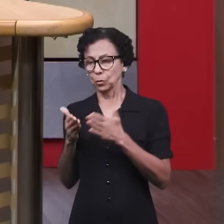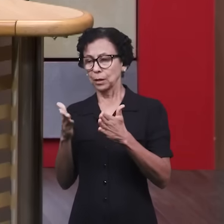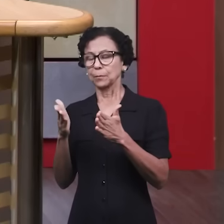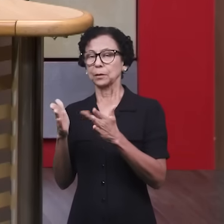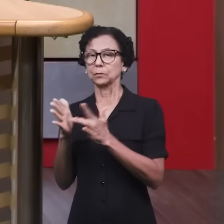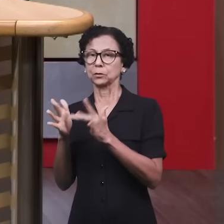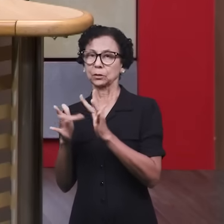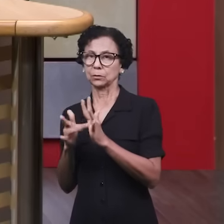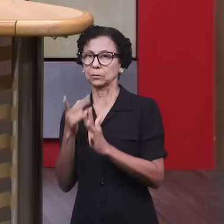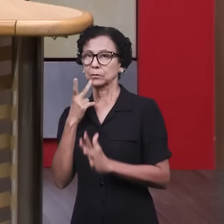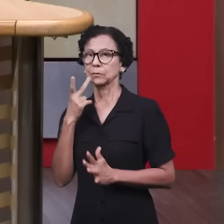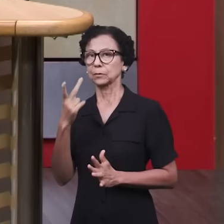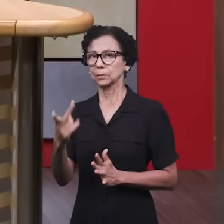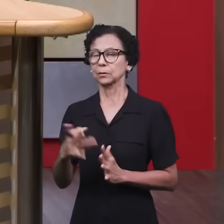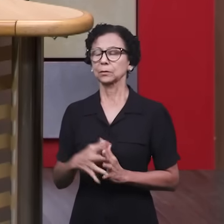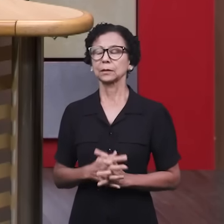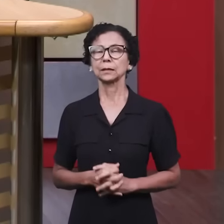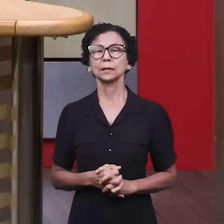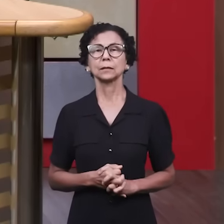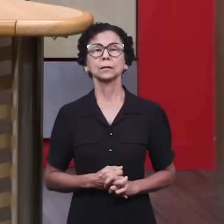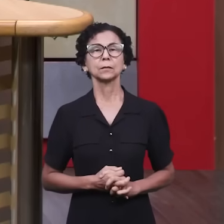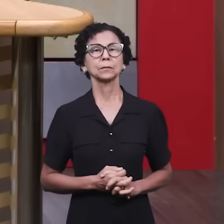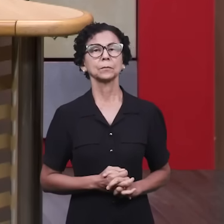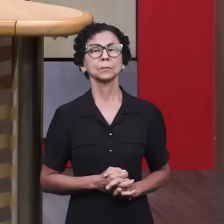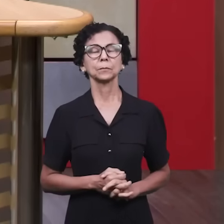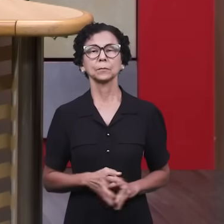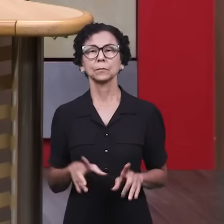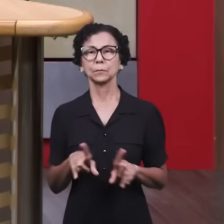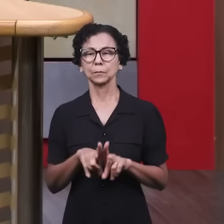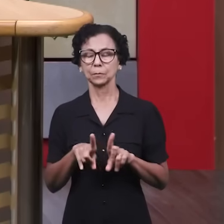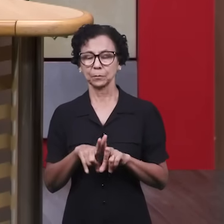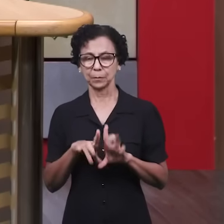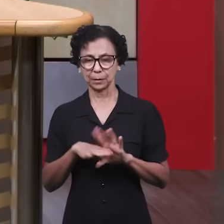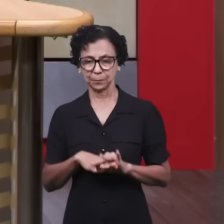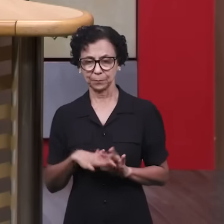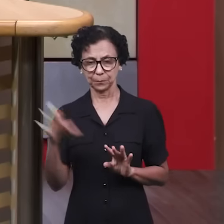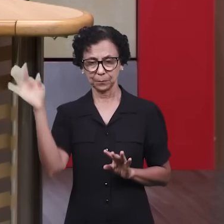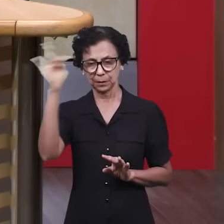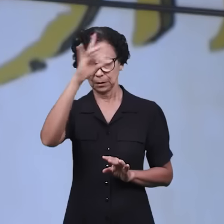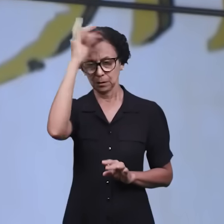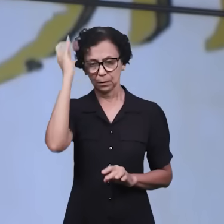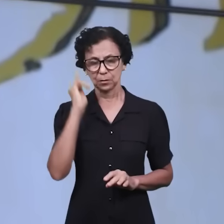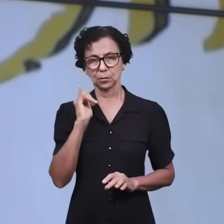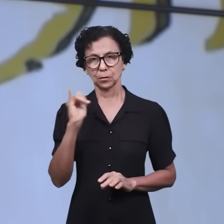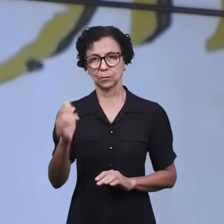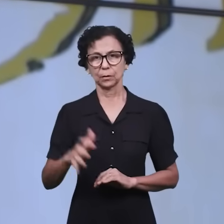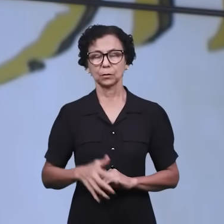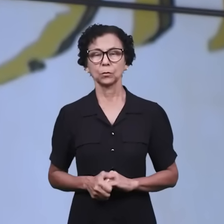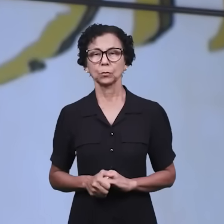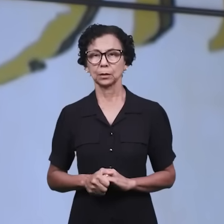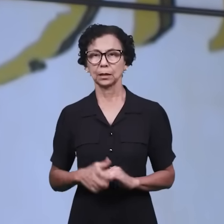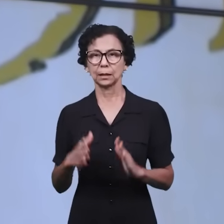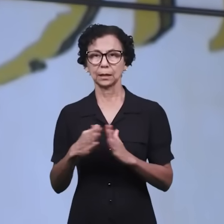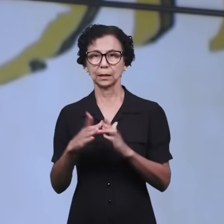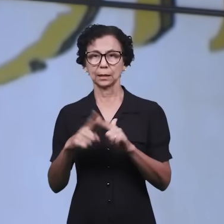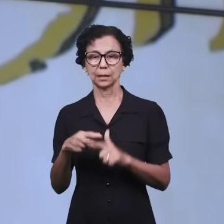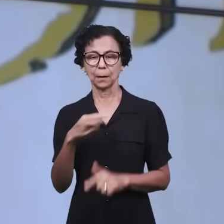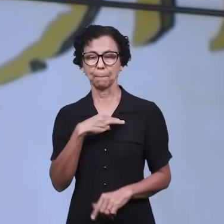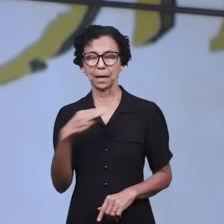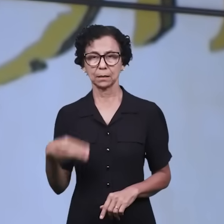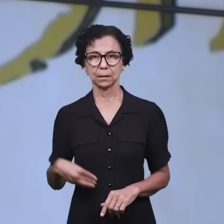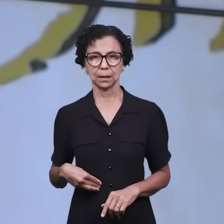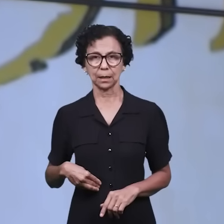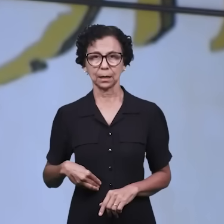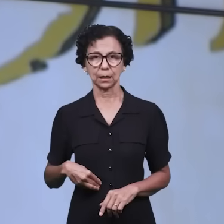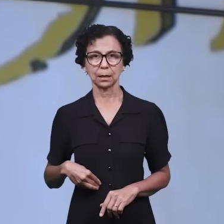muito interessante, uma definição que o Espírito Santo deu, né? A igreja é mestra, né? Quando discerne pela palavra, na operação do